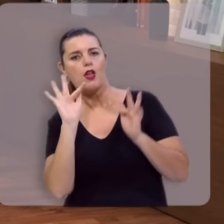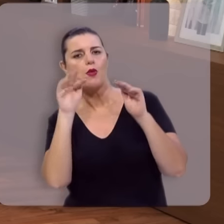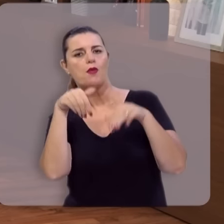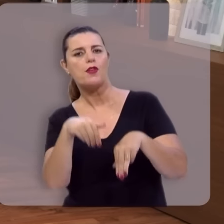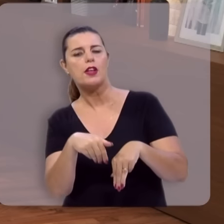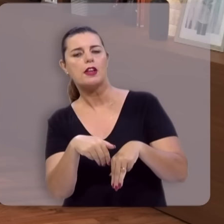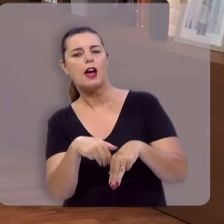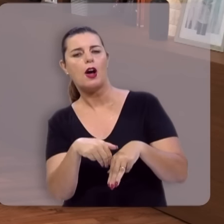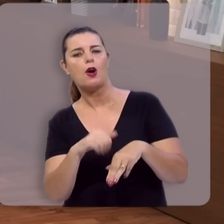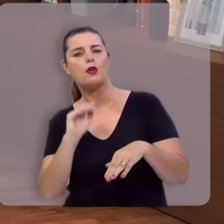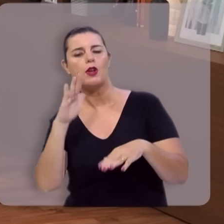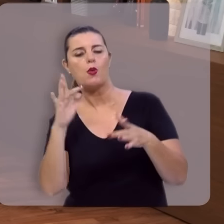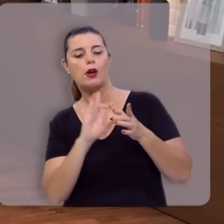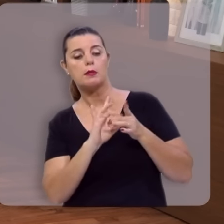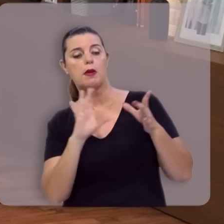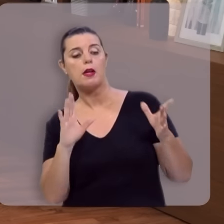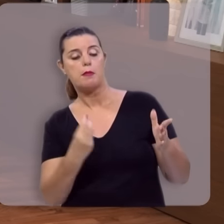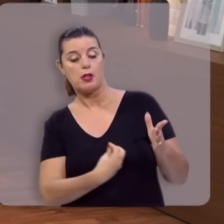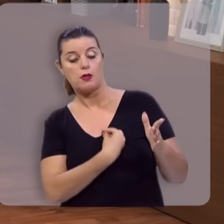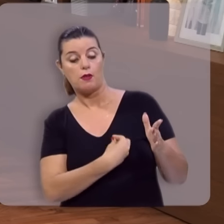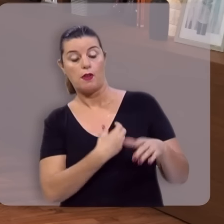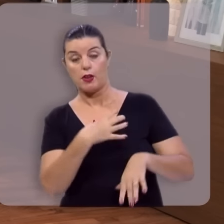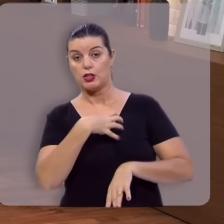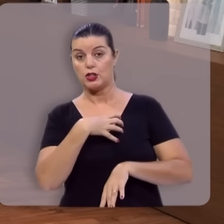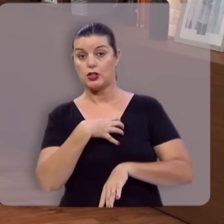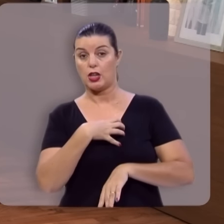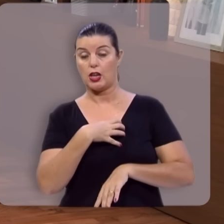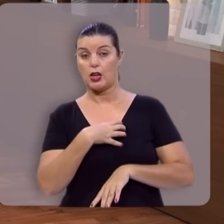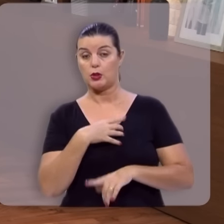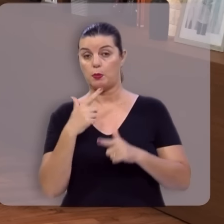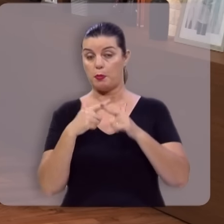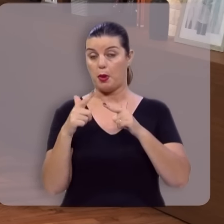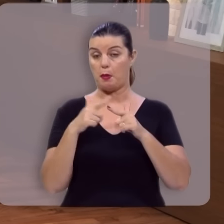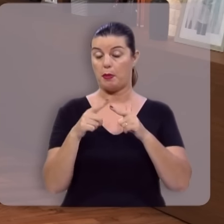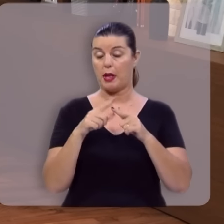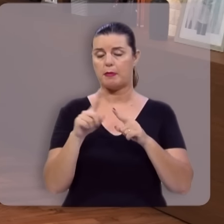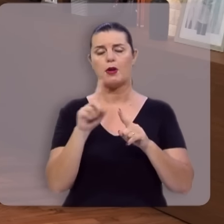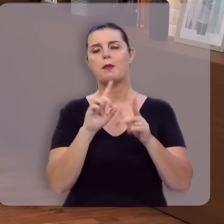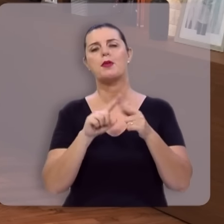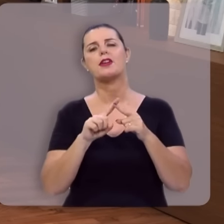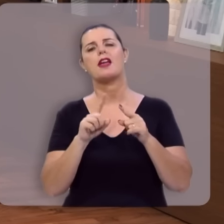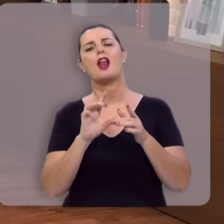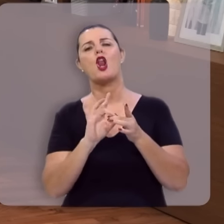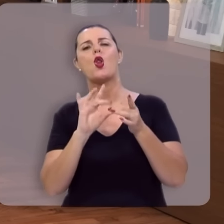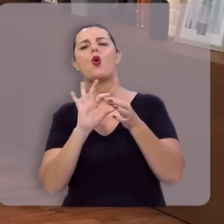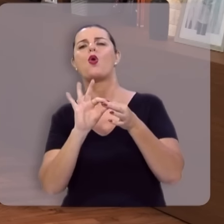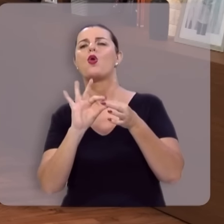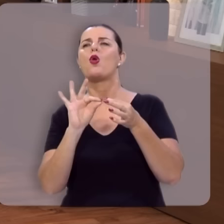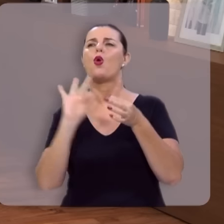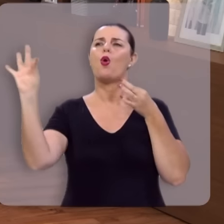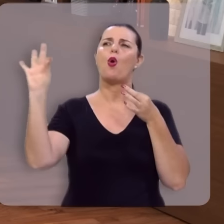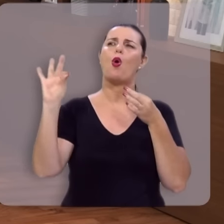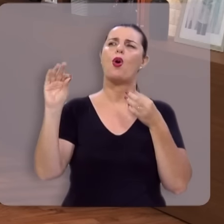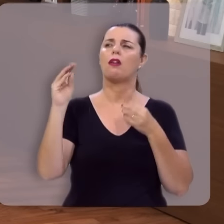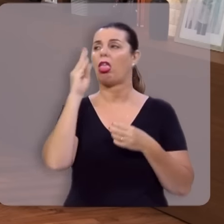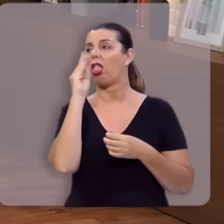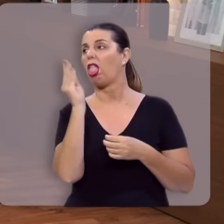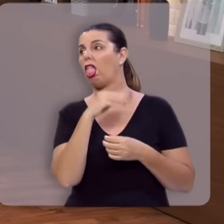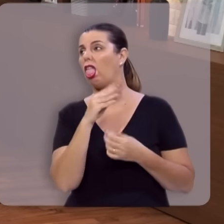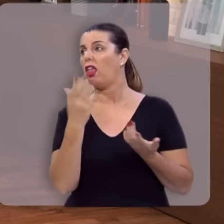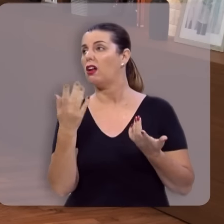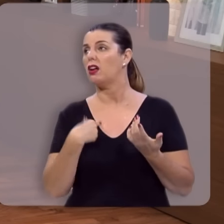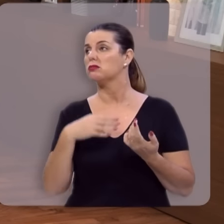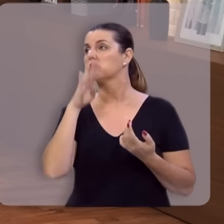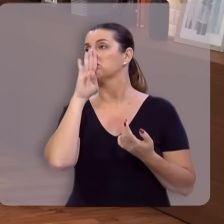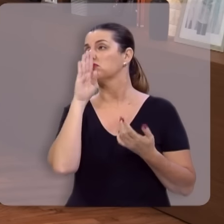final. E quando Ele permite você viver uma circunstância adversa, não é porque Deus está longe ou indiferente, ou porque Deus